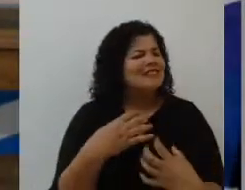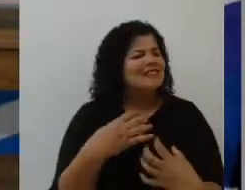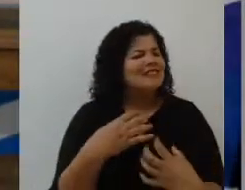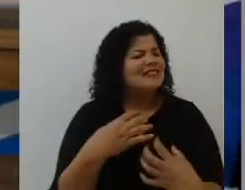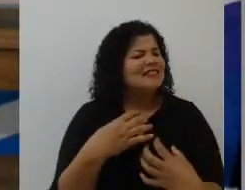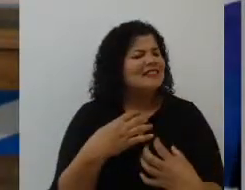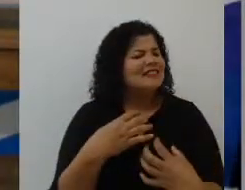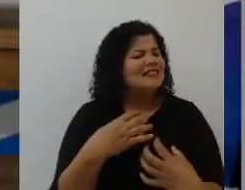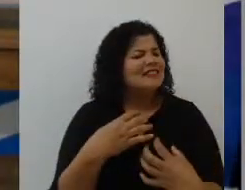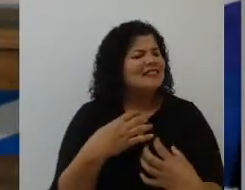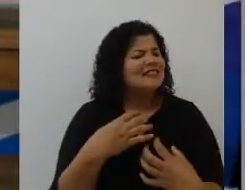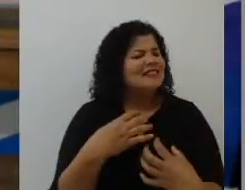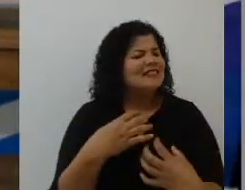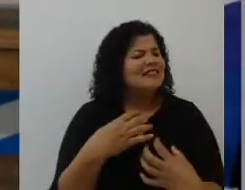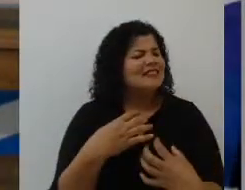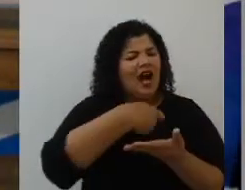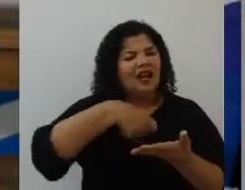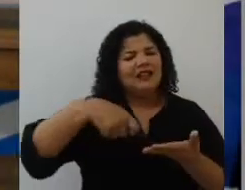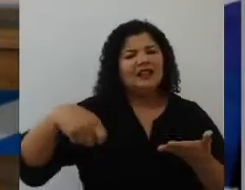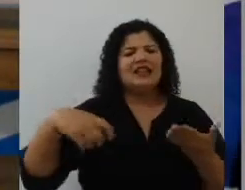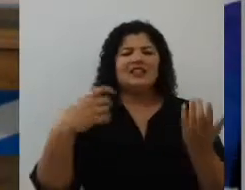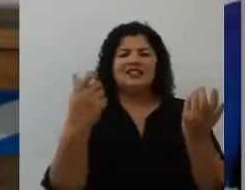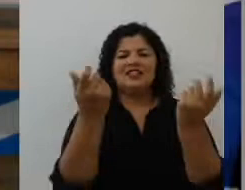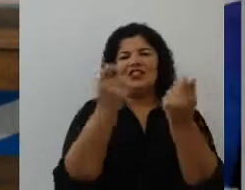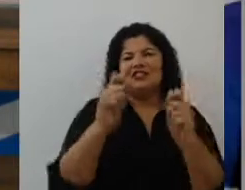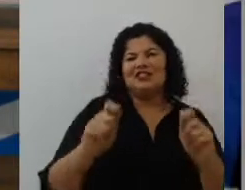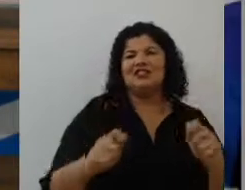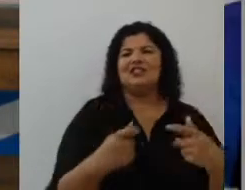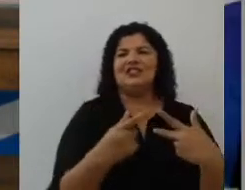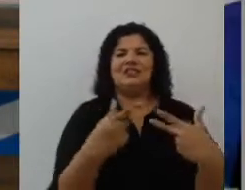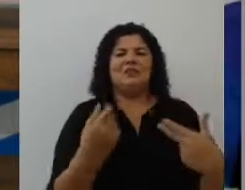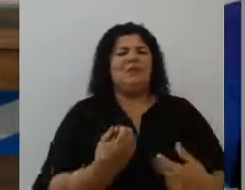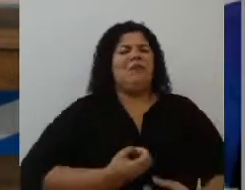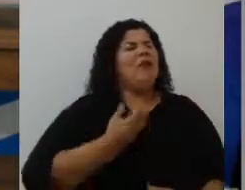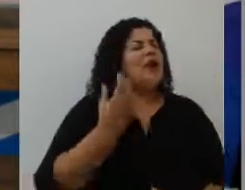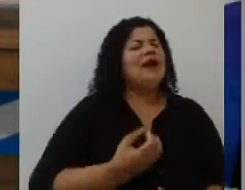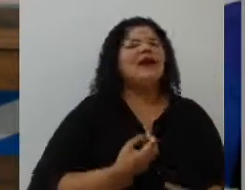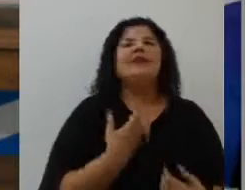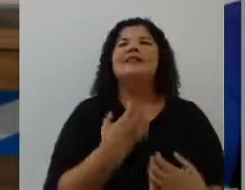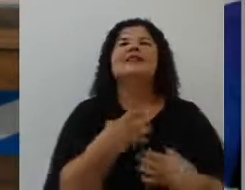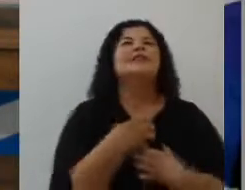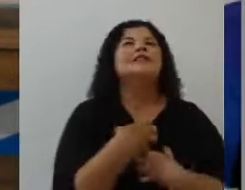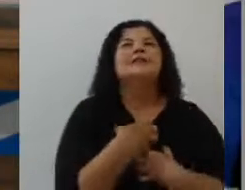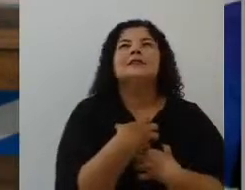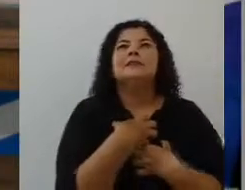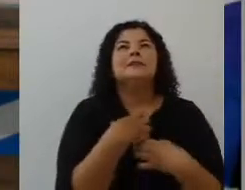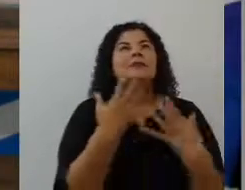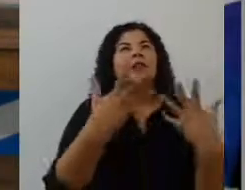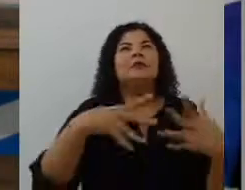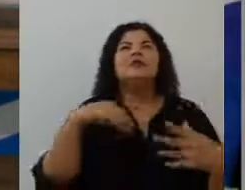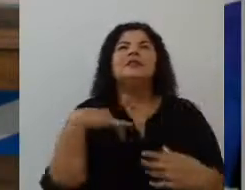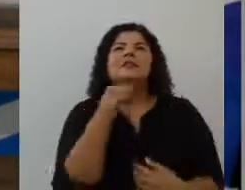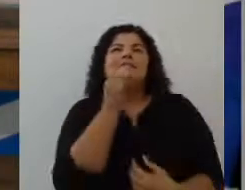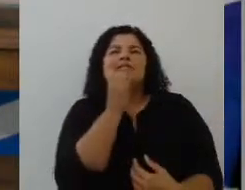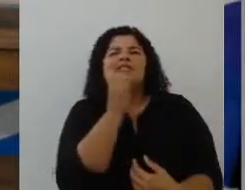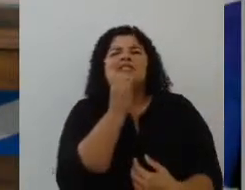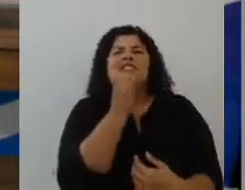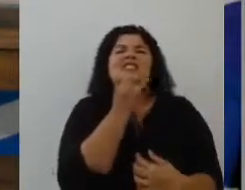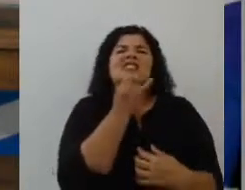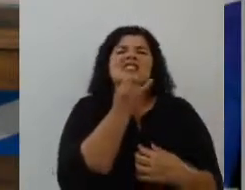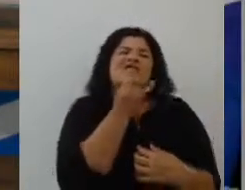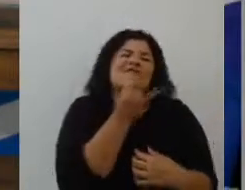sentimento do artista, ao sentimento do autor, ao sentimento do poeta. Por exemplo, se o poeta está triste,